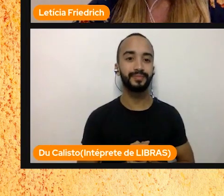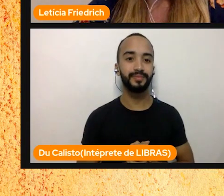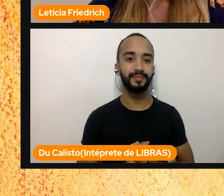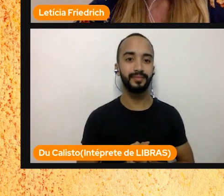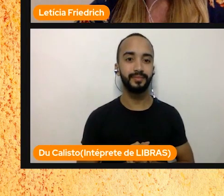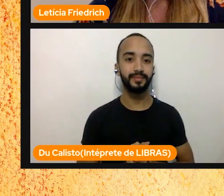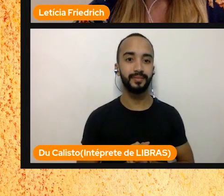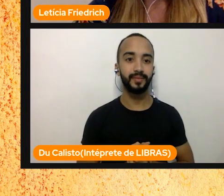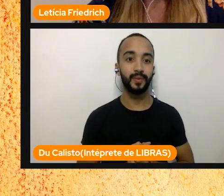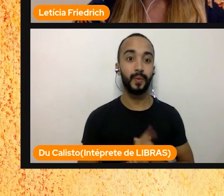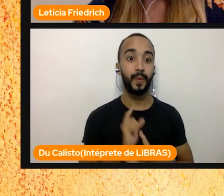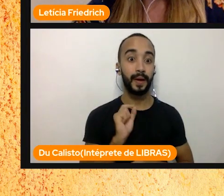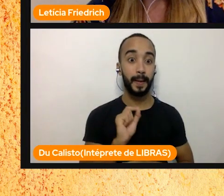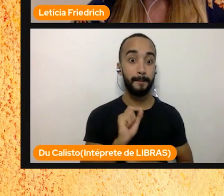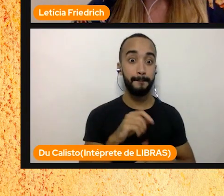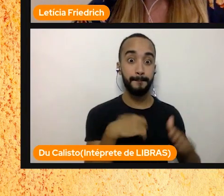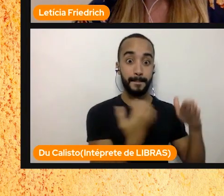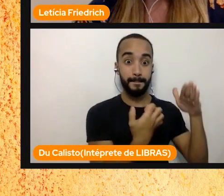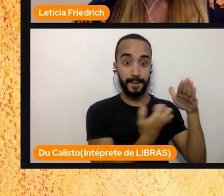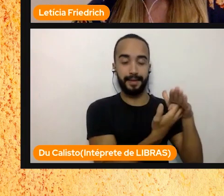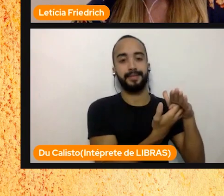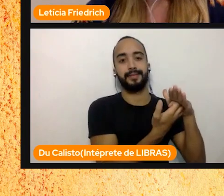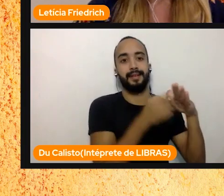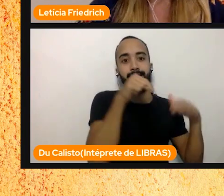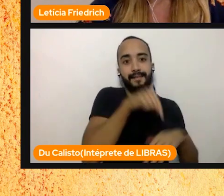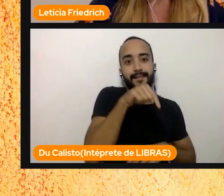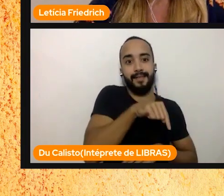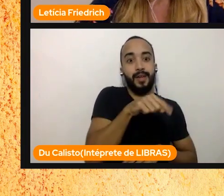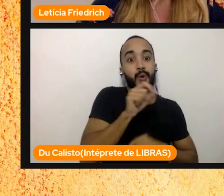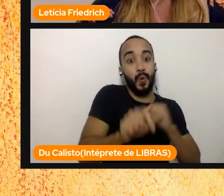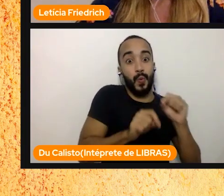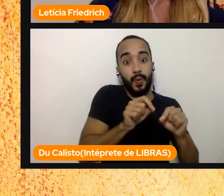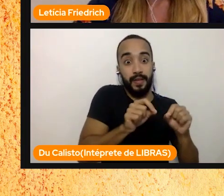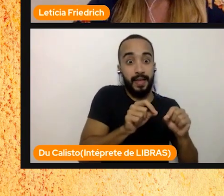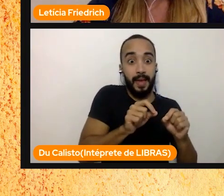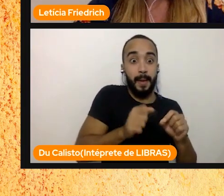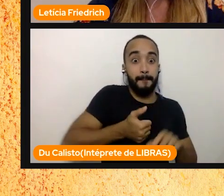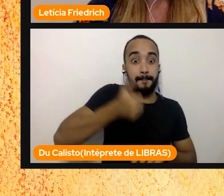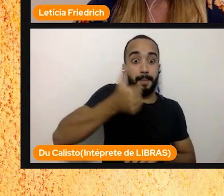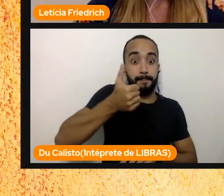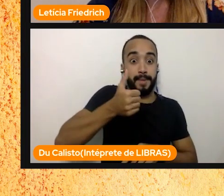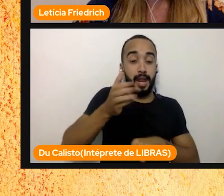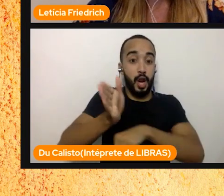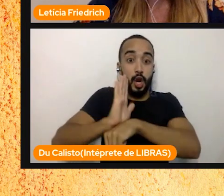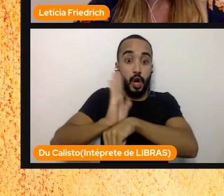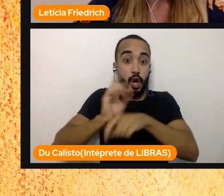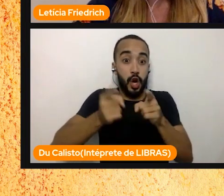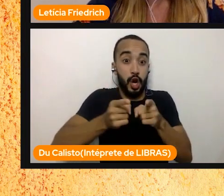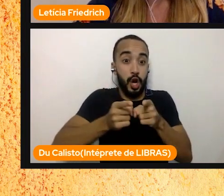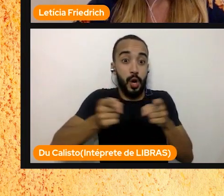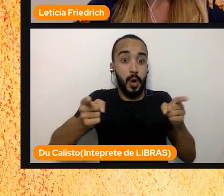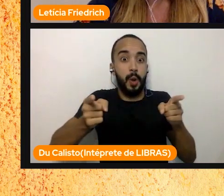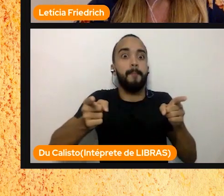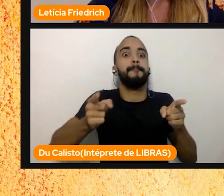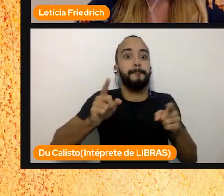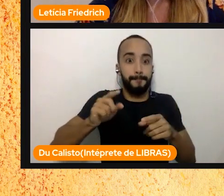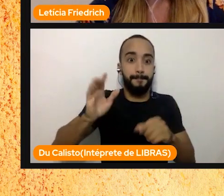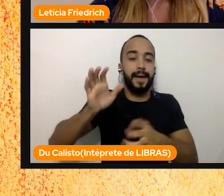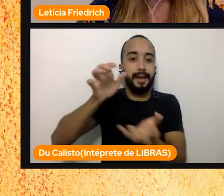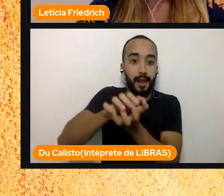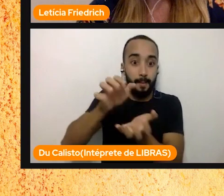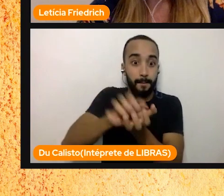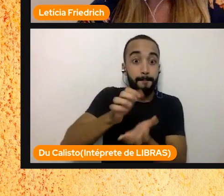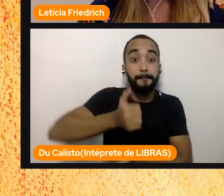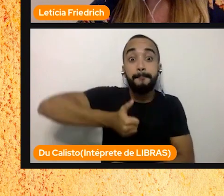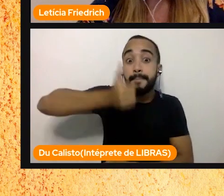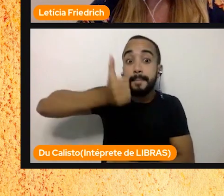lançando o primeiro longo de animação pernambucana, assim, a Boulevard tem uma relação com Pernambuco que é muito especial. Nossa primeira produção, na